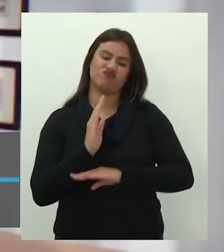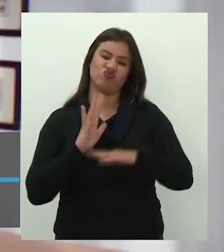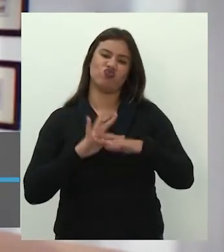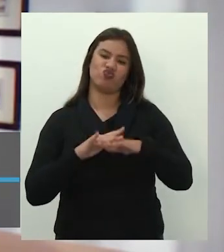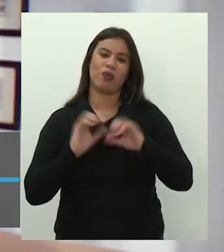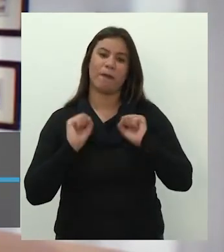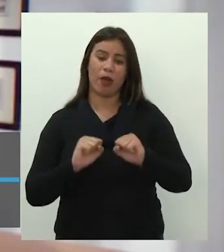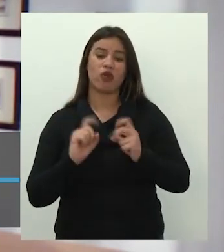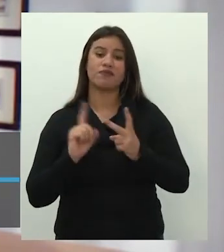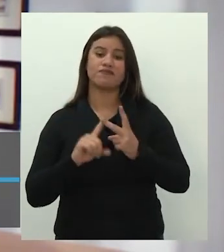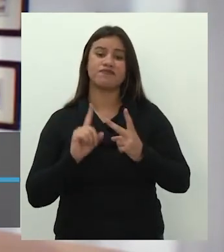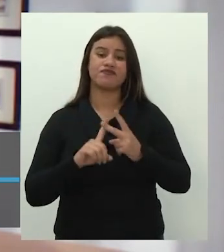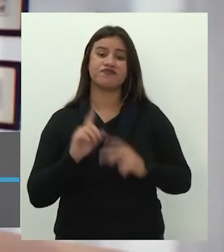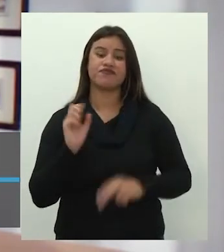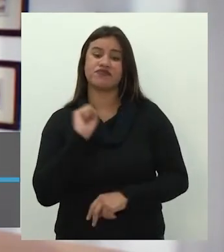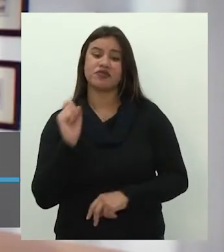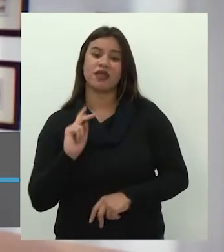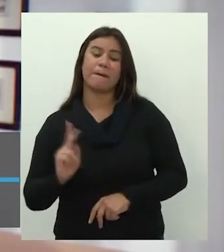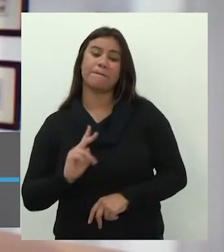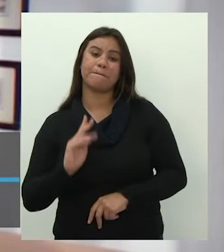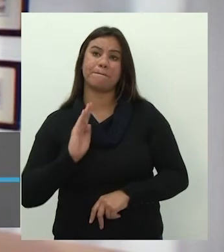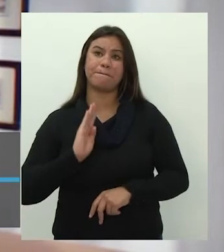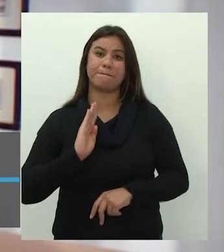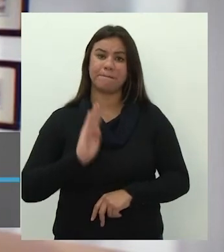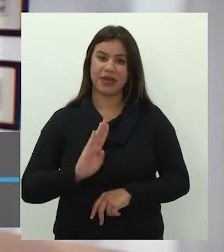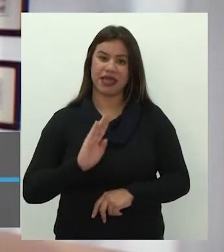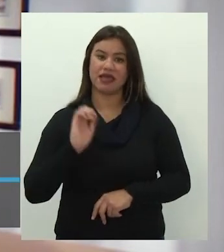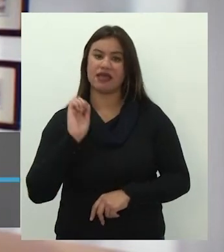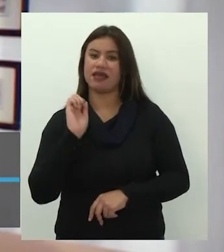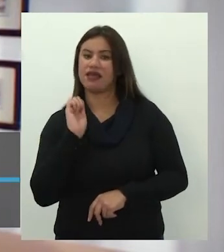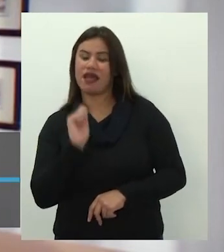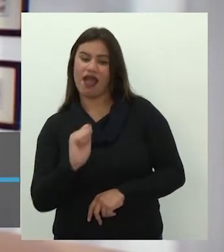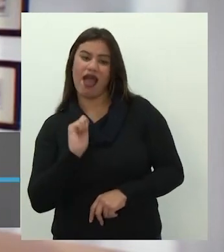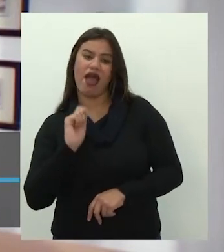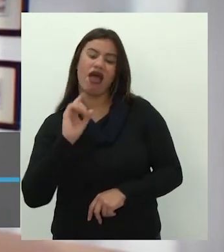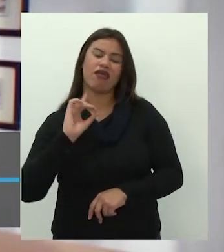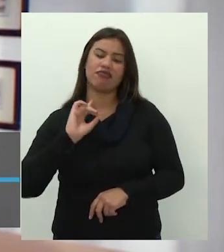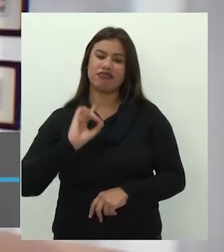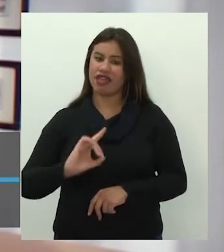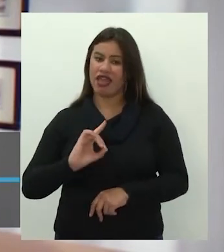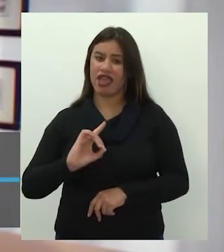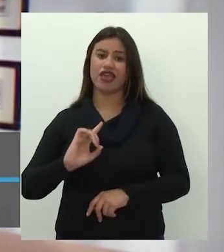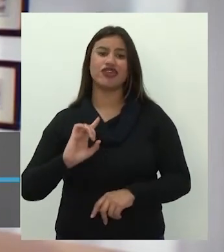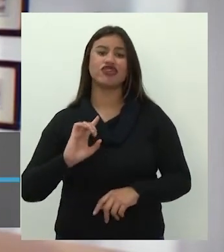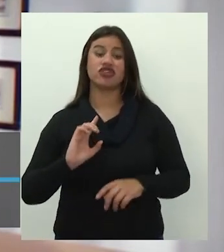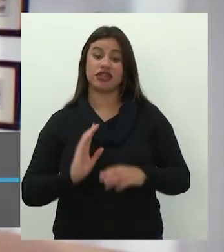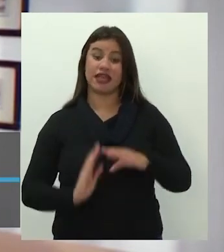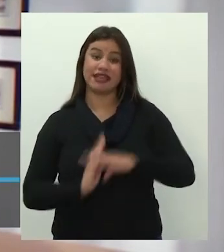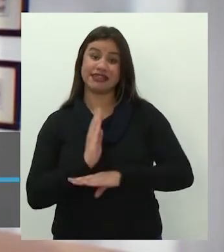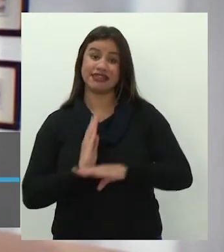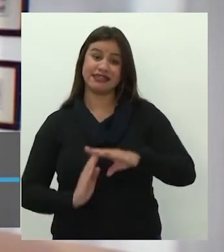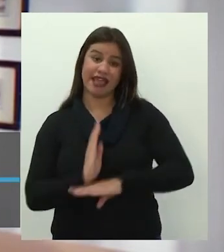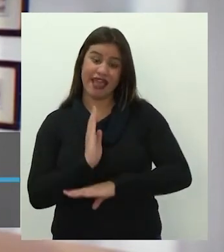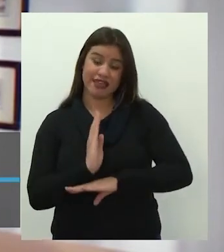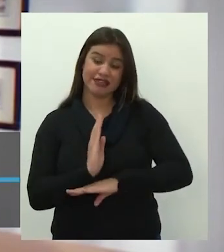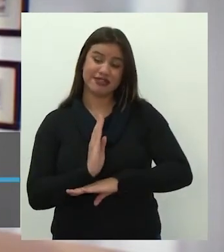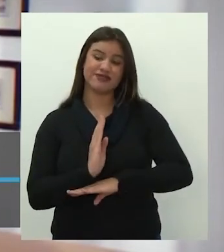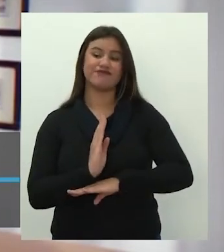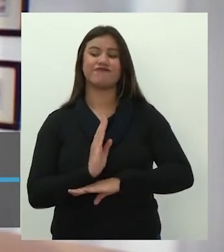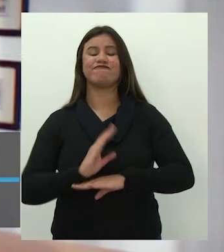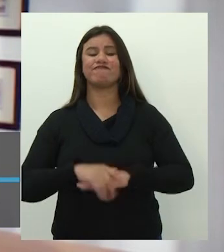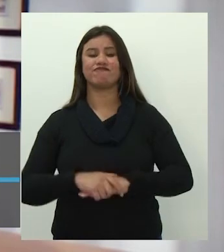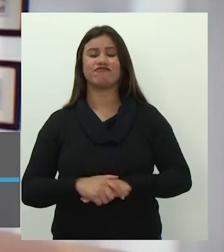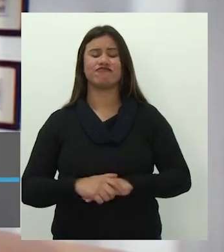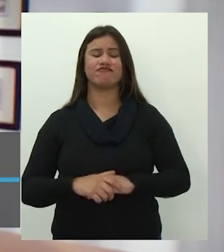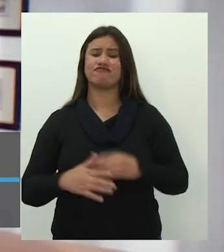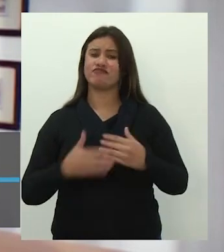mal. Excesso de vitamina A, de vitamina D, todas as vitaminas, mesmo a